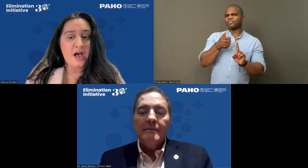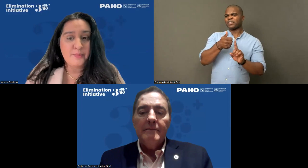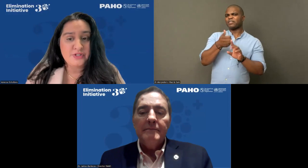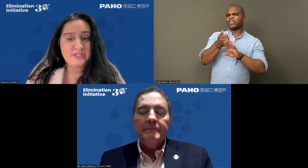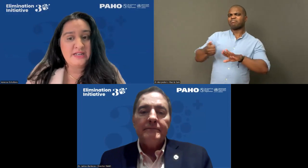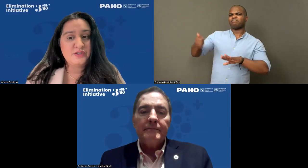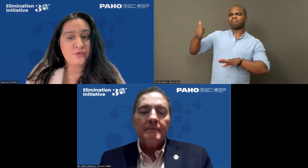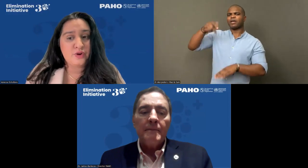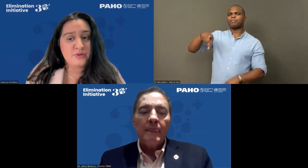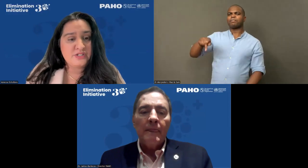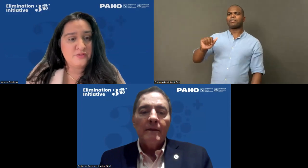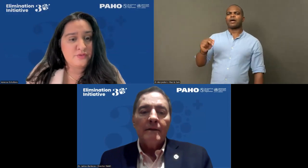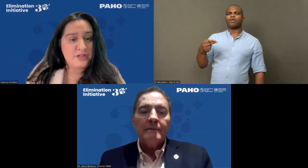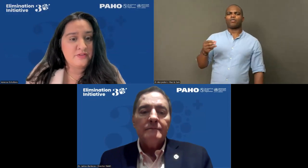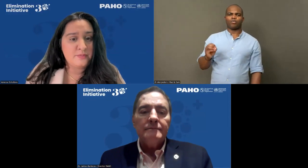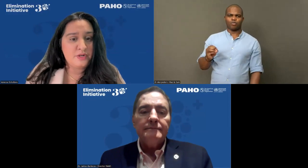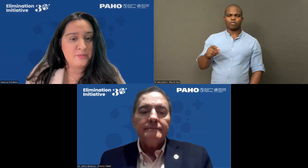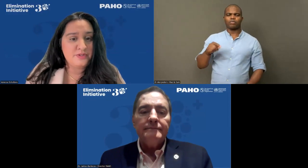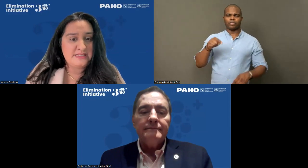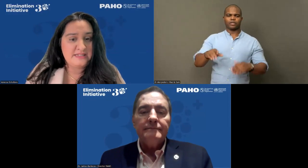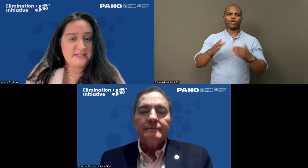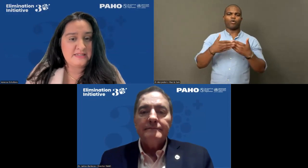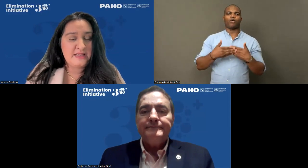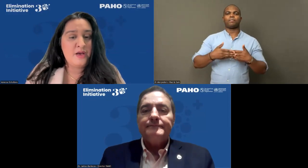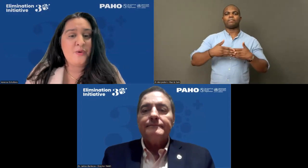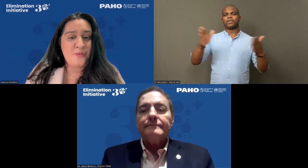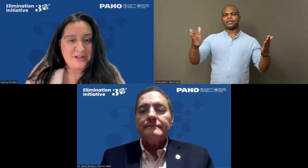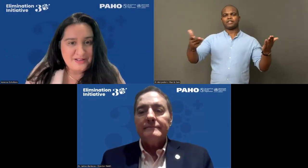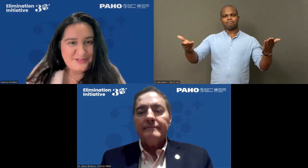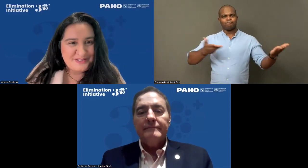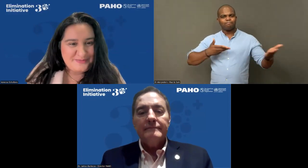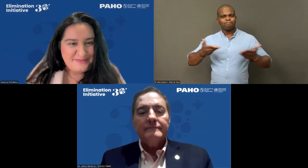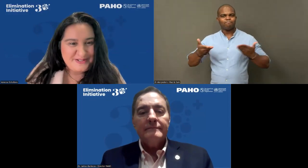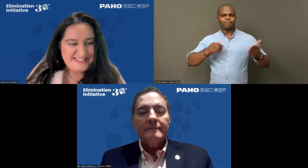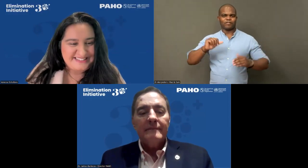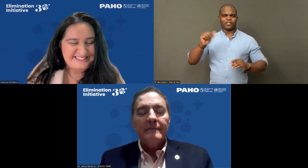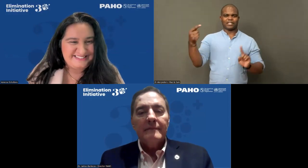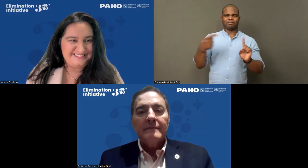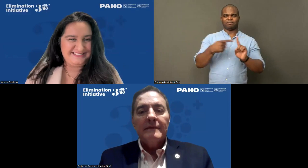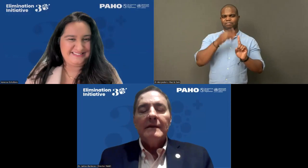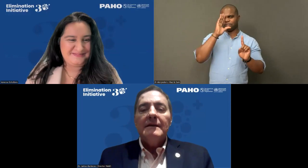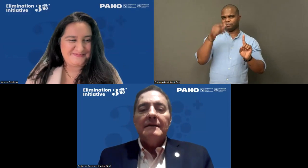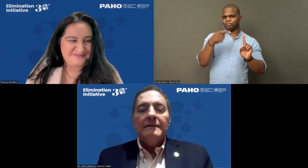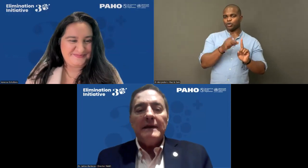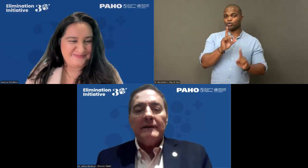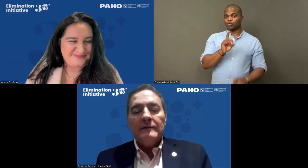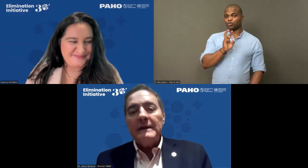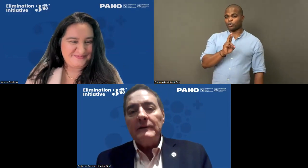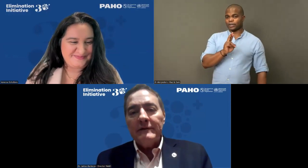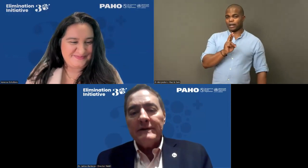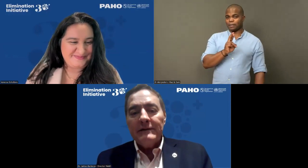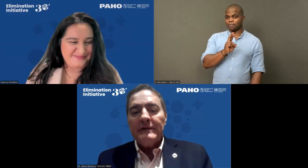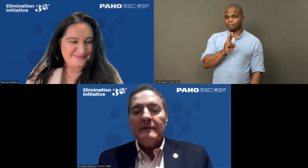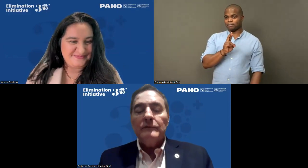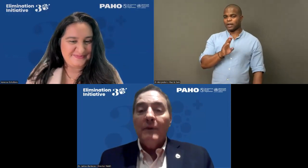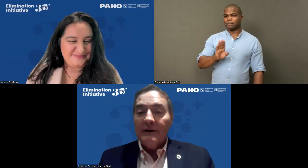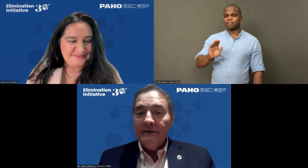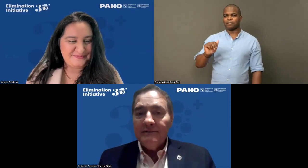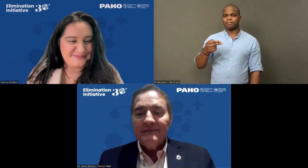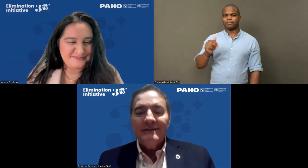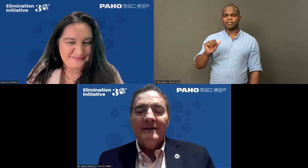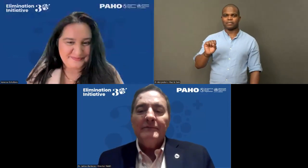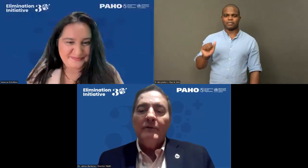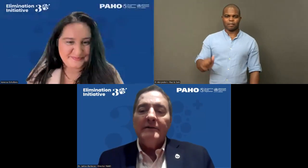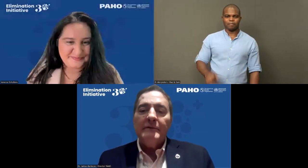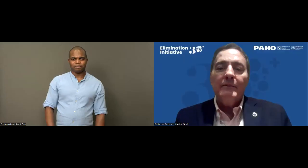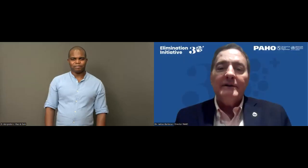Initiative, iniciativa da Opportunities eliminação, for a Region oportunidades Free of para uma região Communicable livre de Diseases. doenças transmissíveis. Welcome, Dr. Barbosa. Bem-vindo, Dr. Barbosa. Thank you, Vanessa. Good